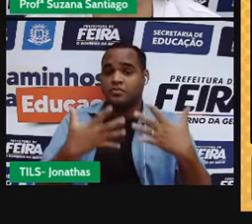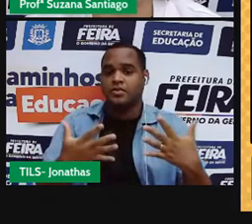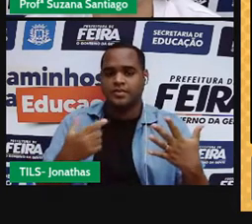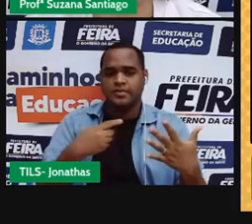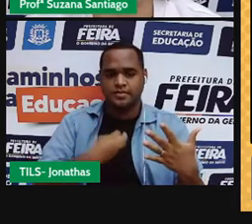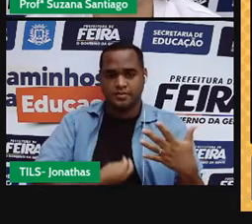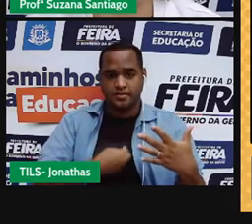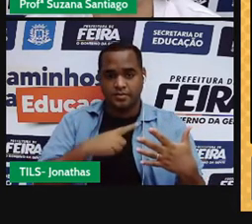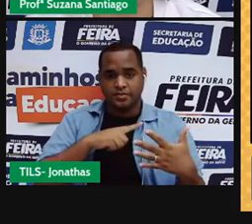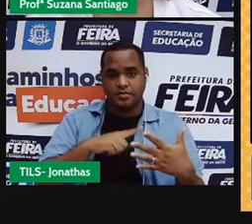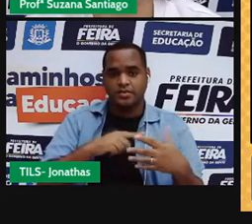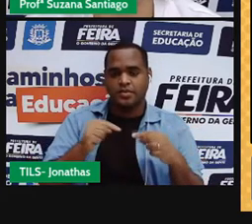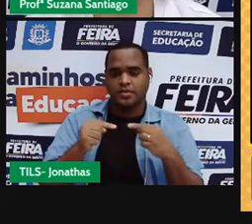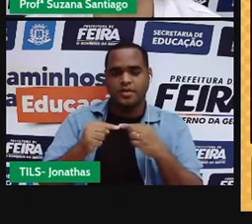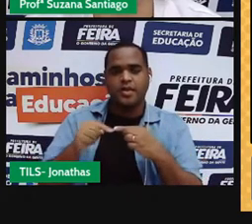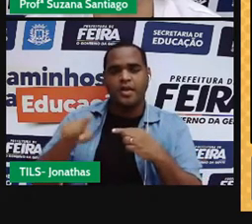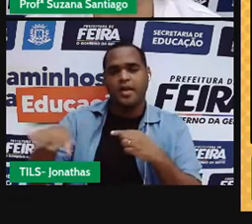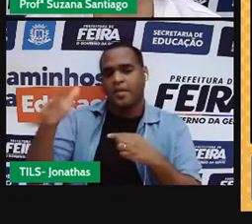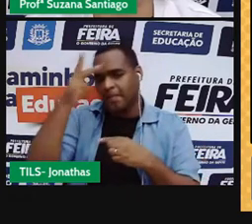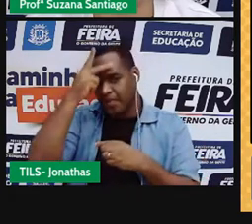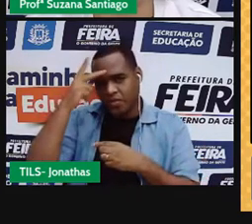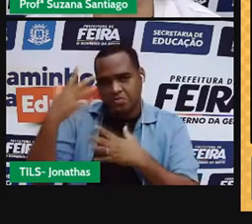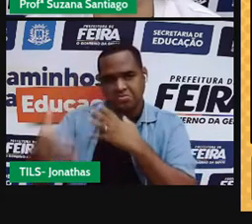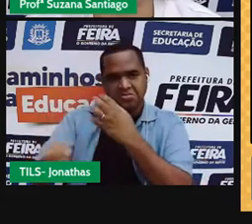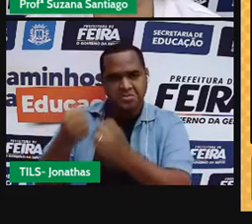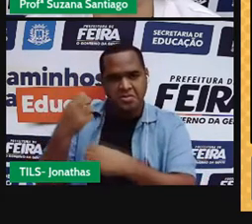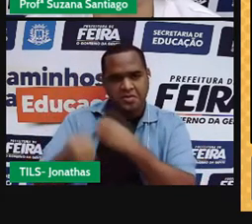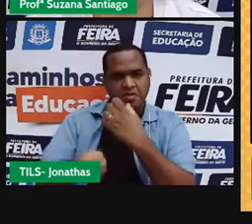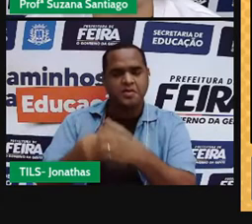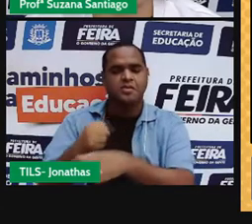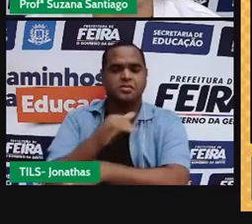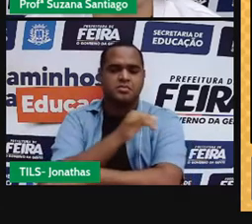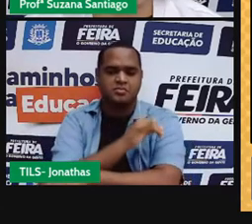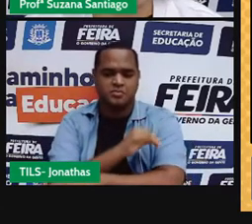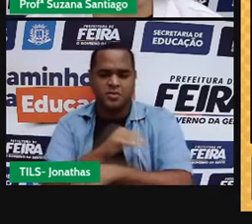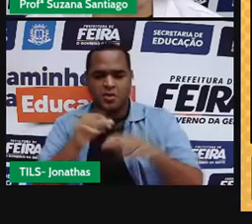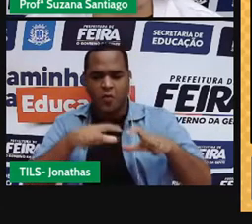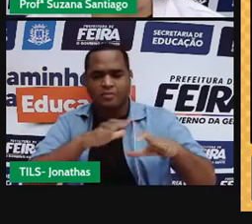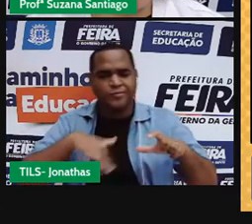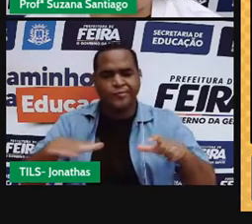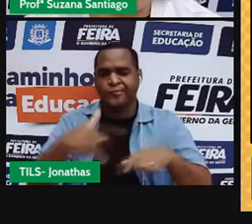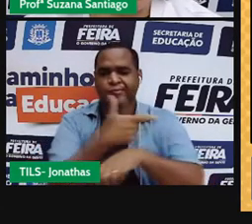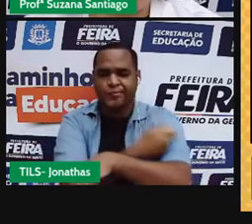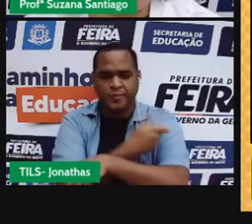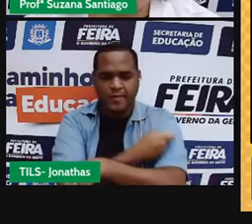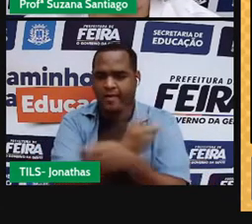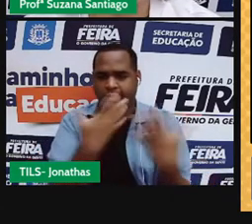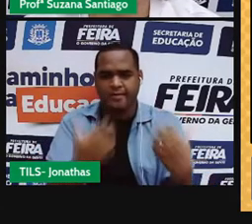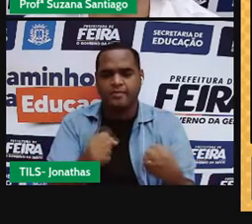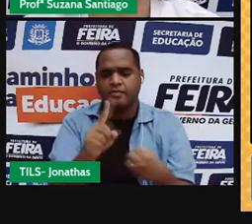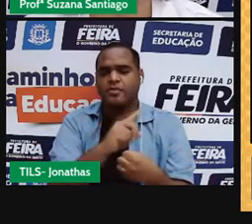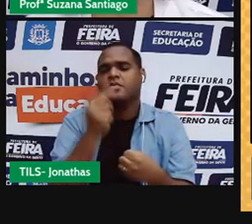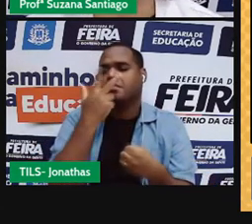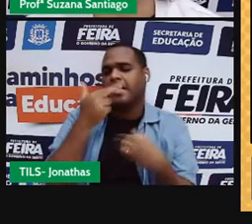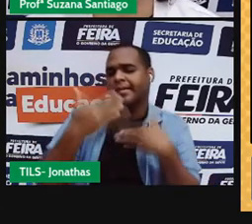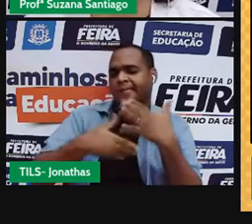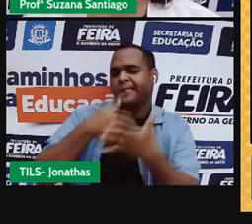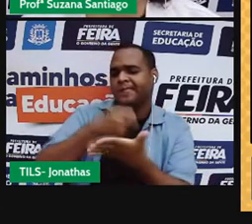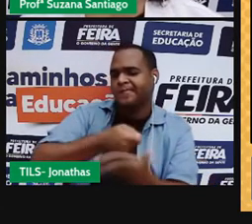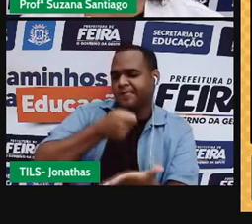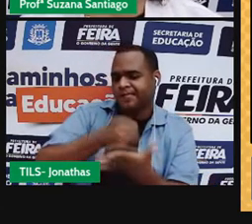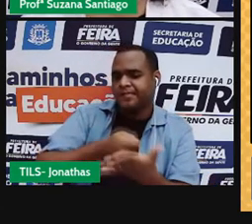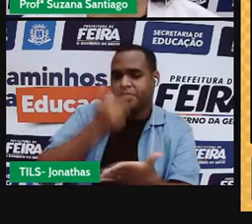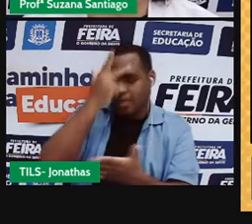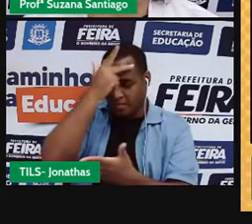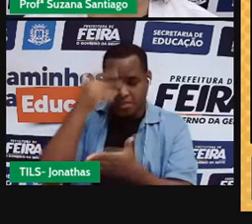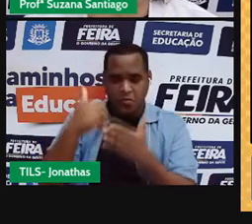estavam se negando a receber essa vacina. Então, o Estado resolveu tornar isso de forma compulsória lá. Obrigatoriamente, qualquer pessoa